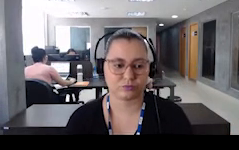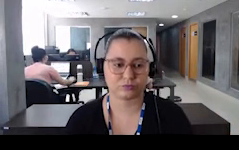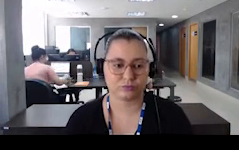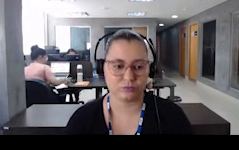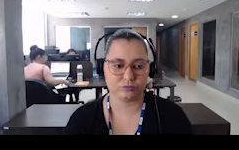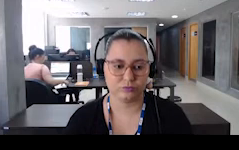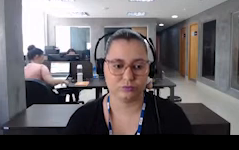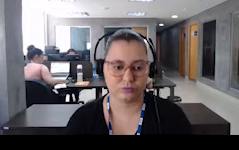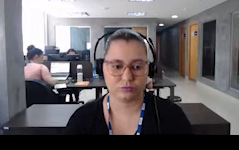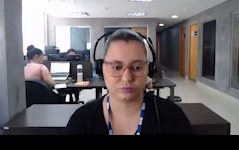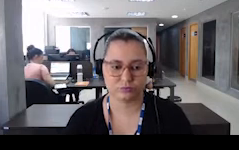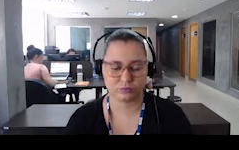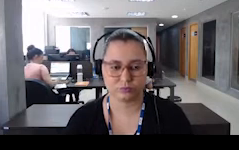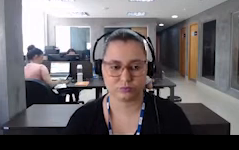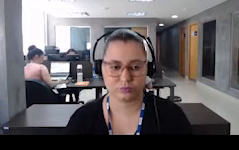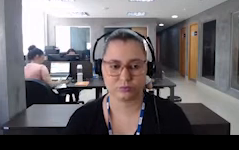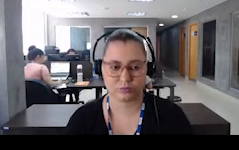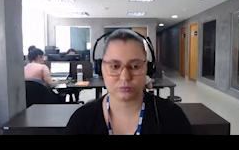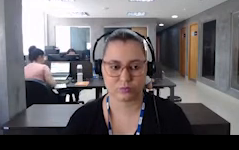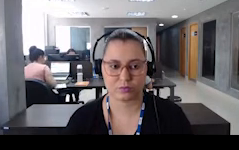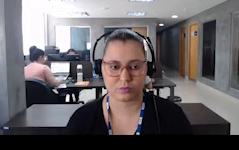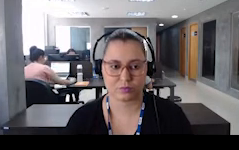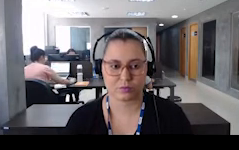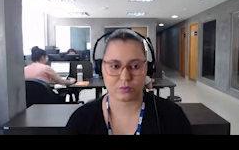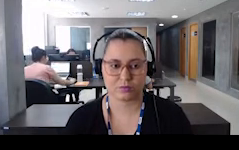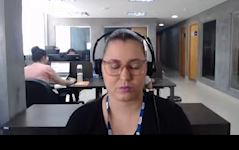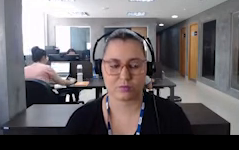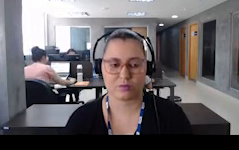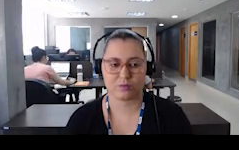Contator de 20 ampere, ele vai ter a designação aqui, ó.